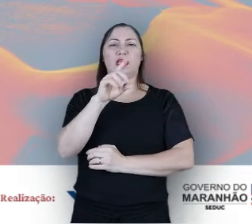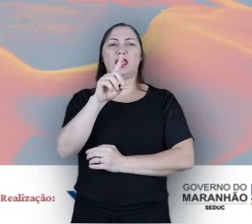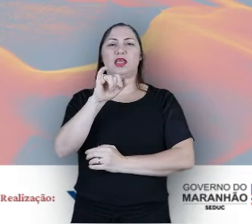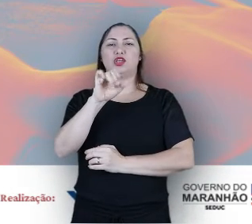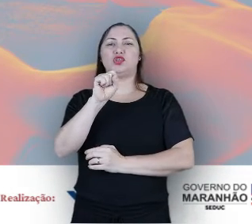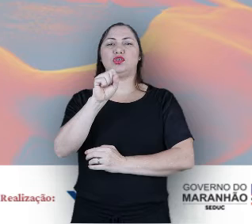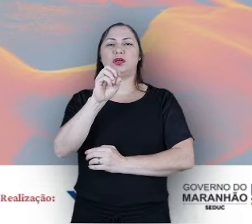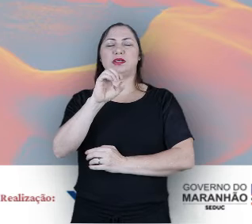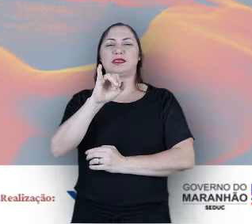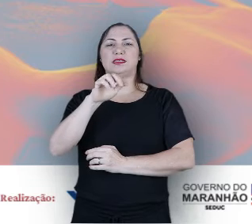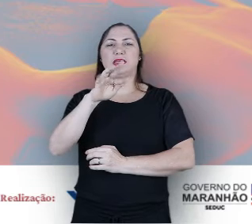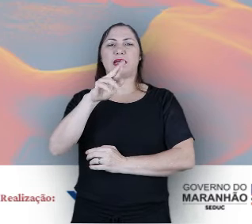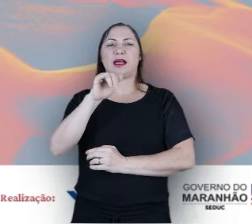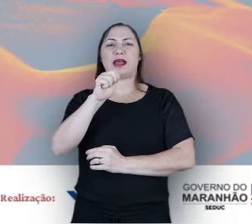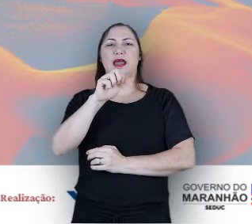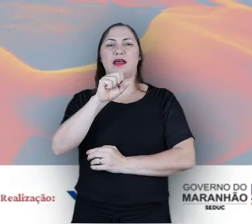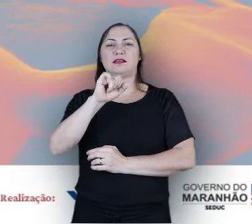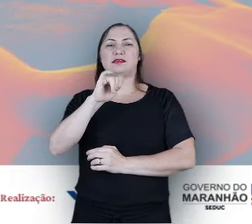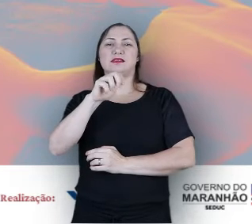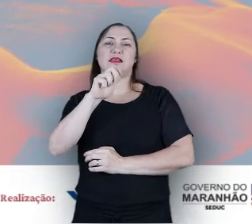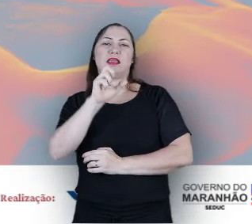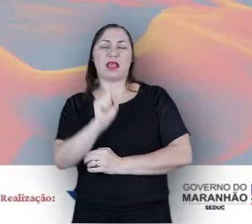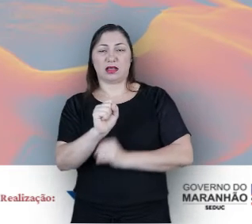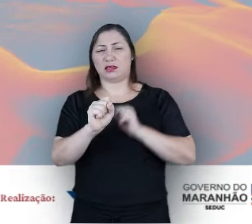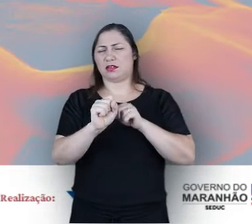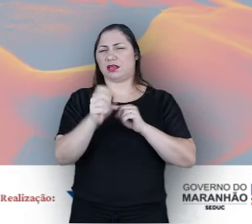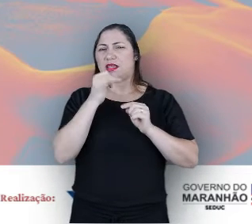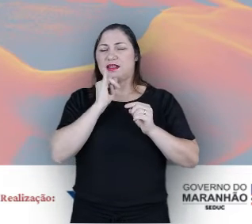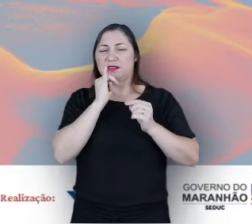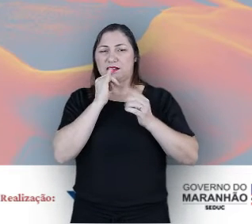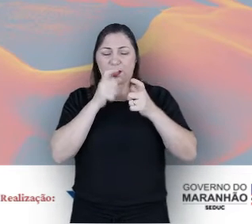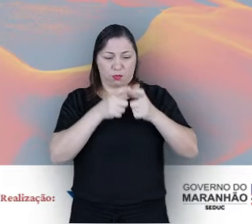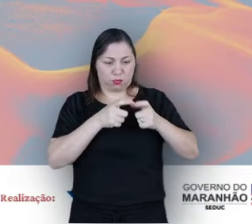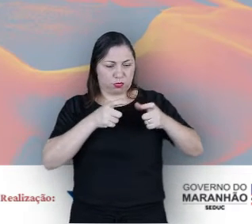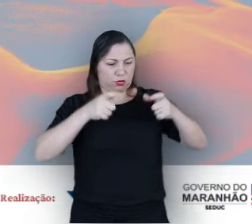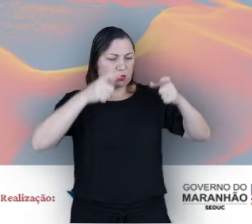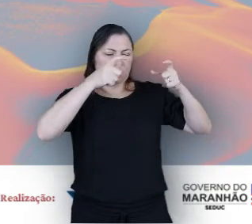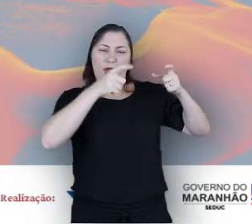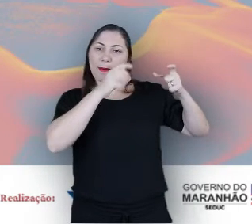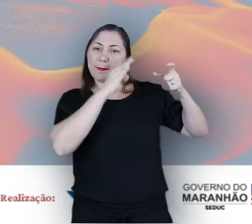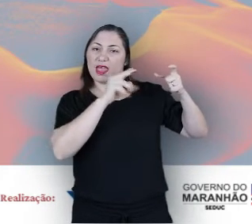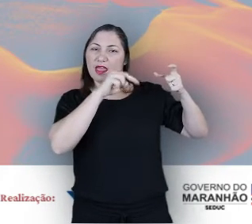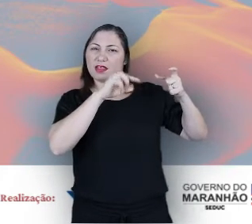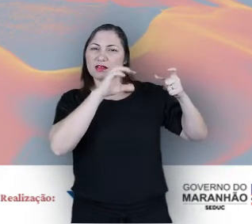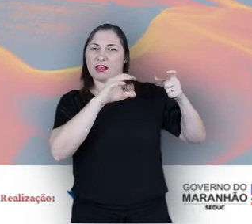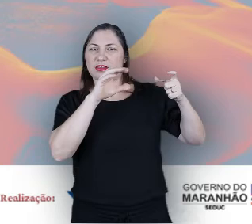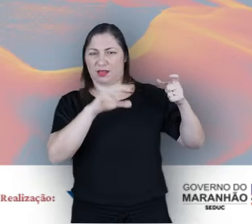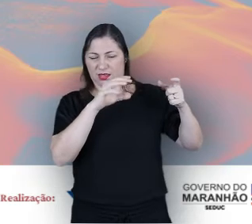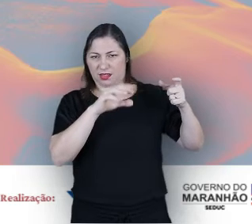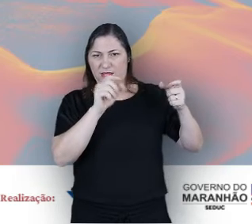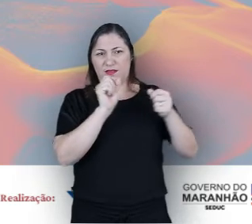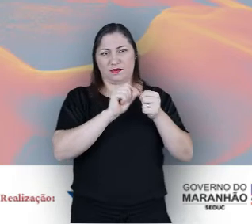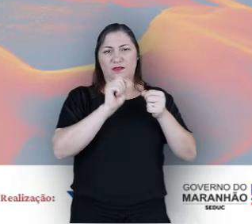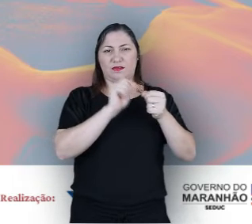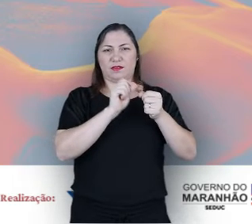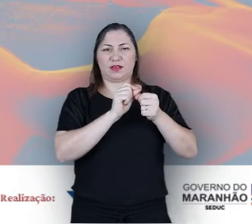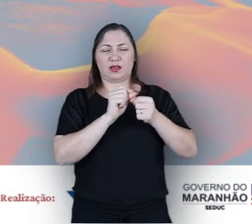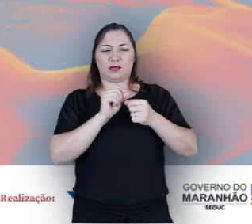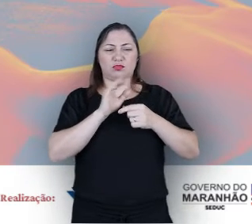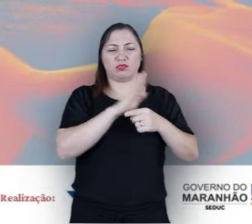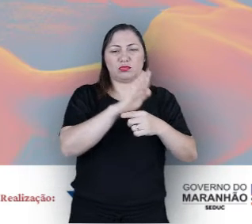a educação como um modo geral, e a gente parte para aquilo que é específico, que é o nosso território maranhense.